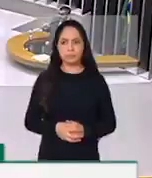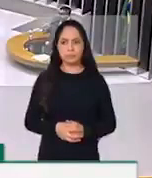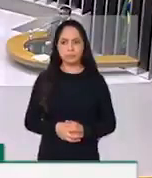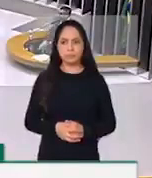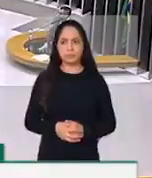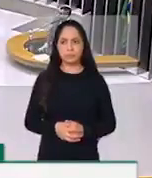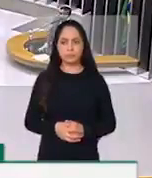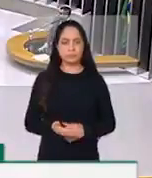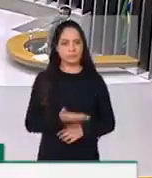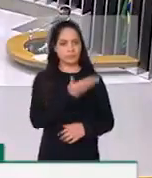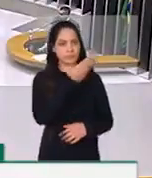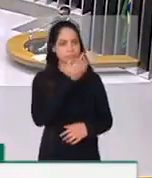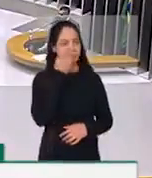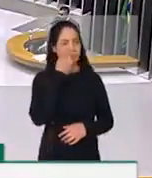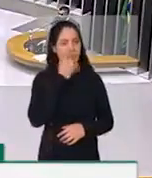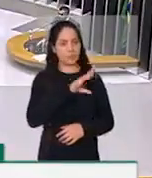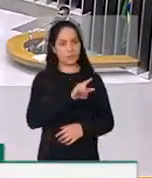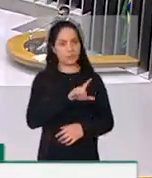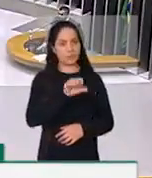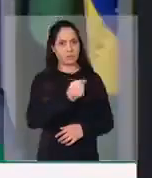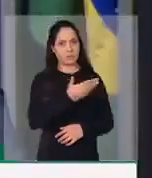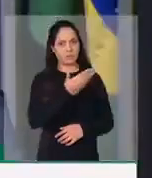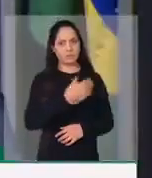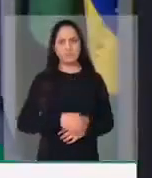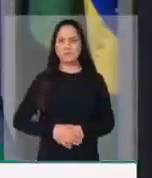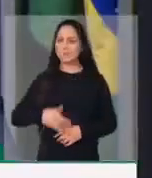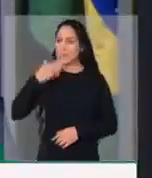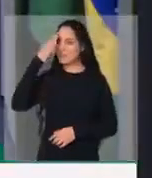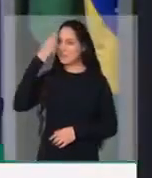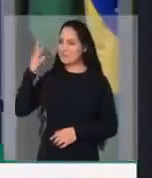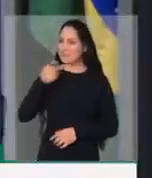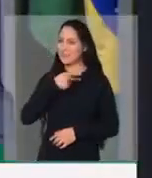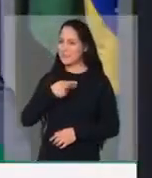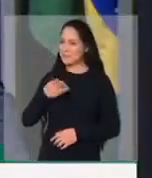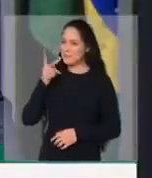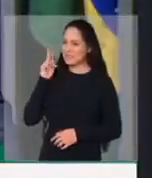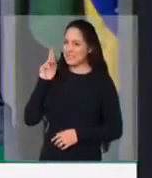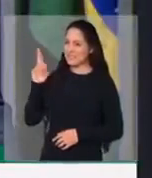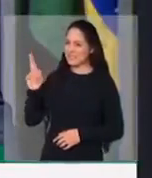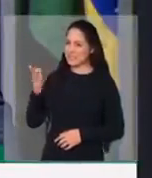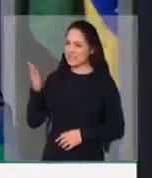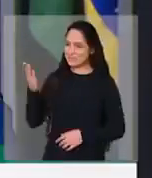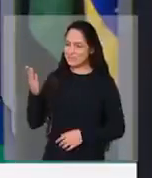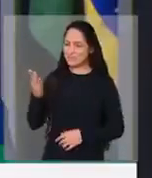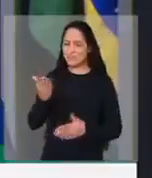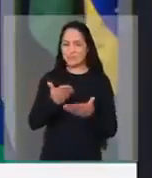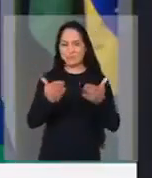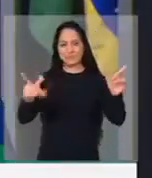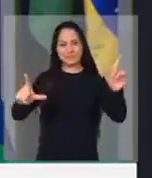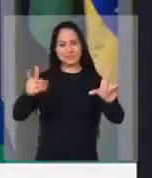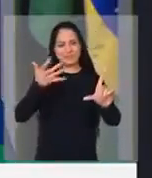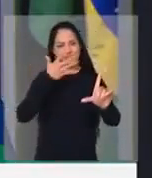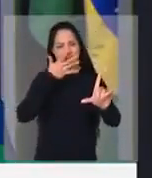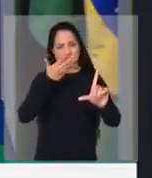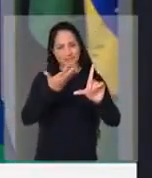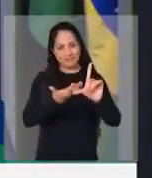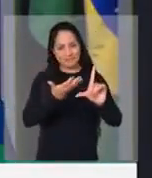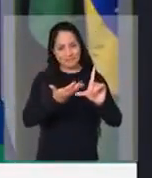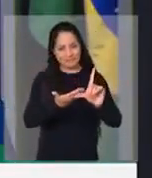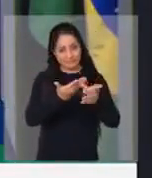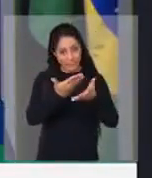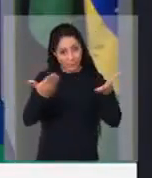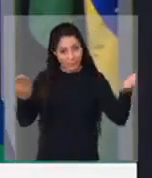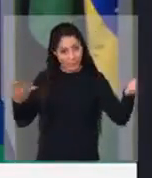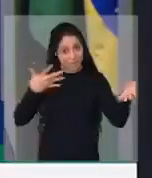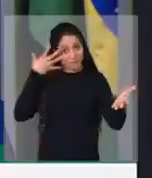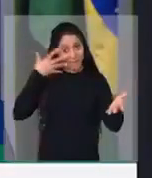o deputado Carlos Henrique com a palavra obrigado senhor presidente quero falar com todos que nos acompanha através da TV Câmara com o